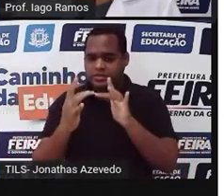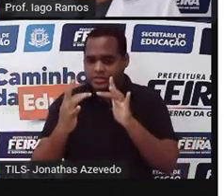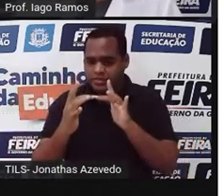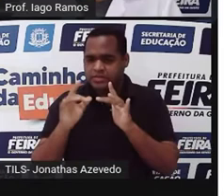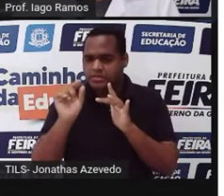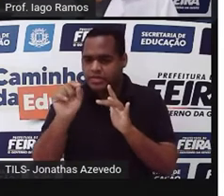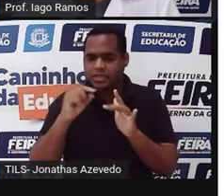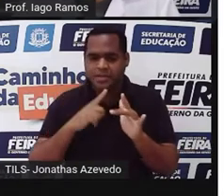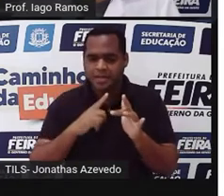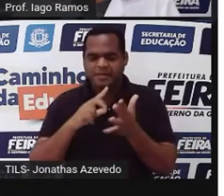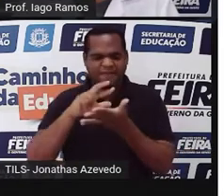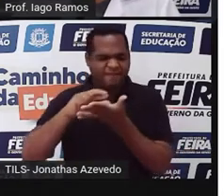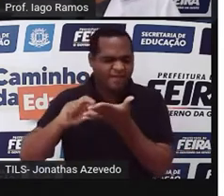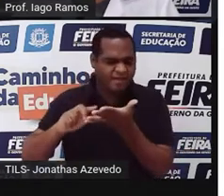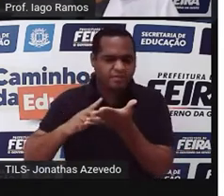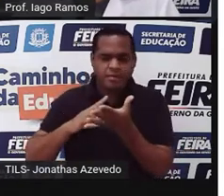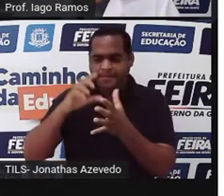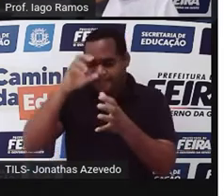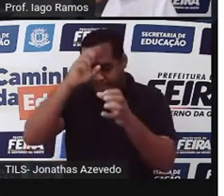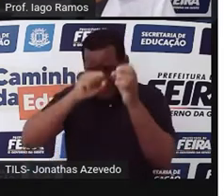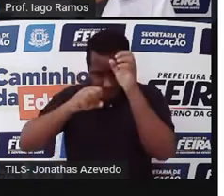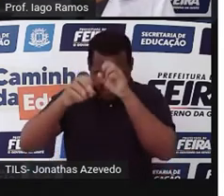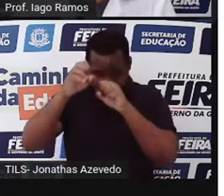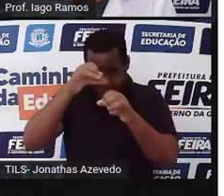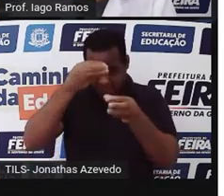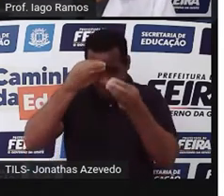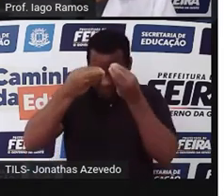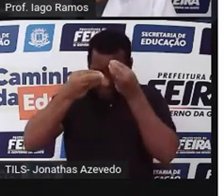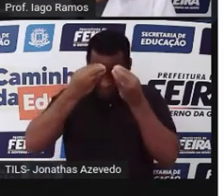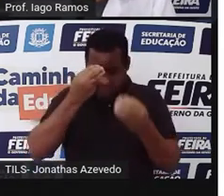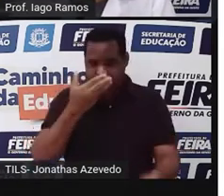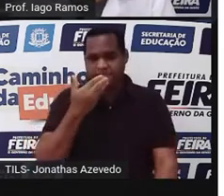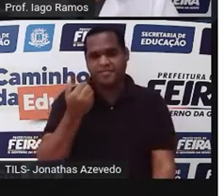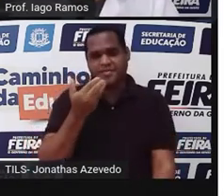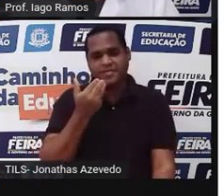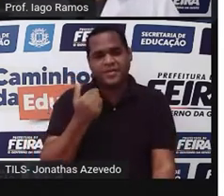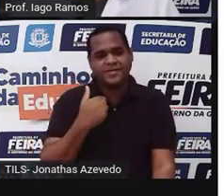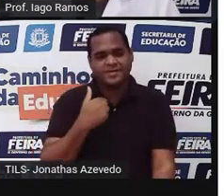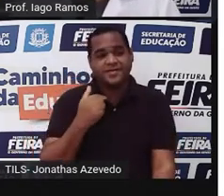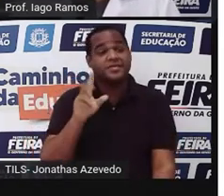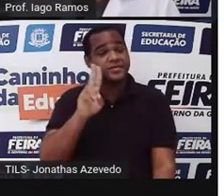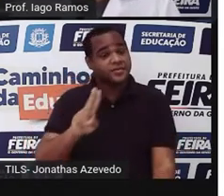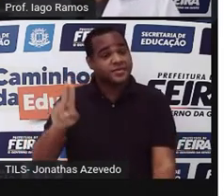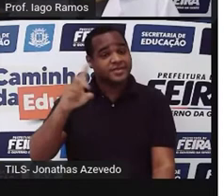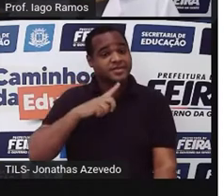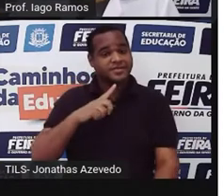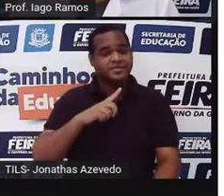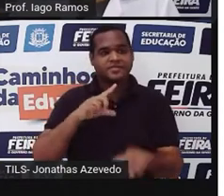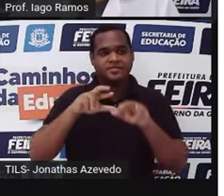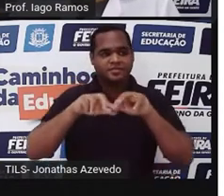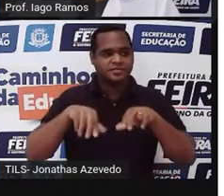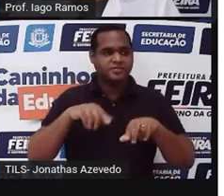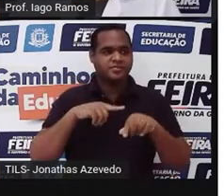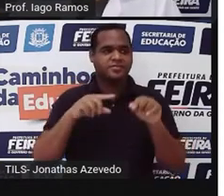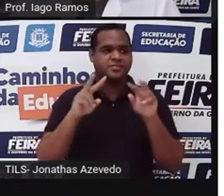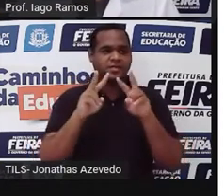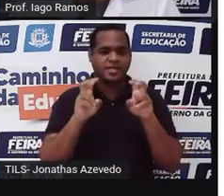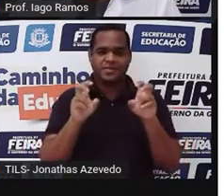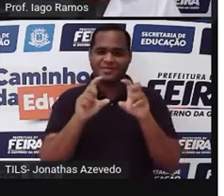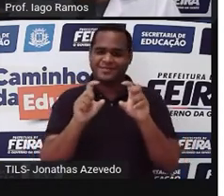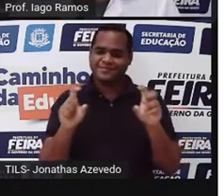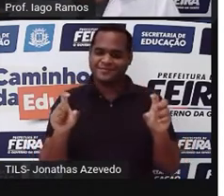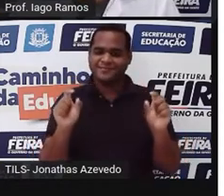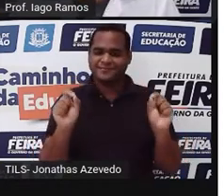o conteúdo e isso faz que a gente fique cada vez melhor né usando esse conteúdo esse assunto Tá bom